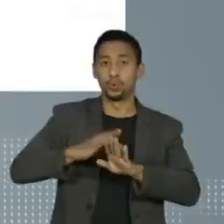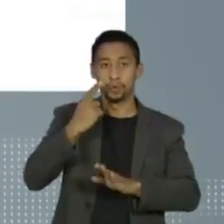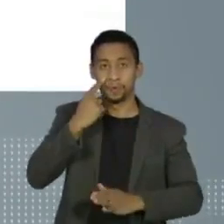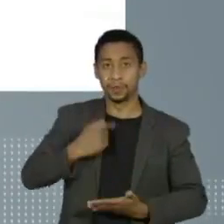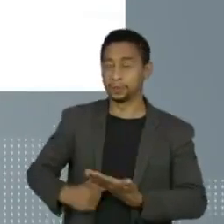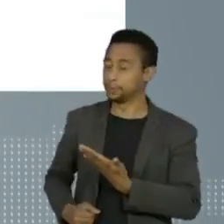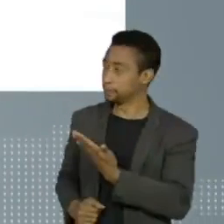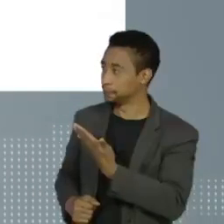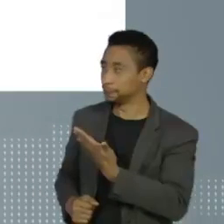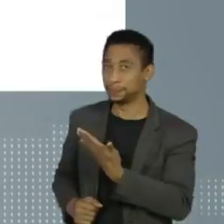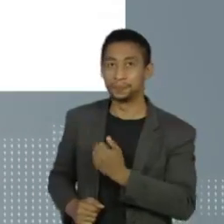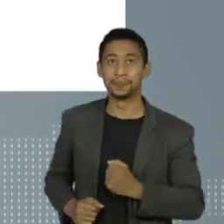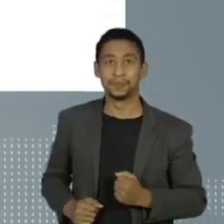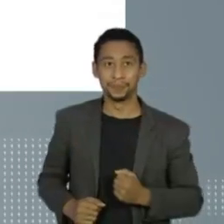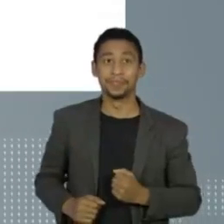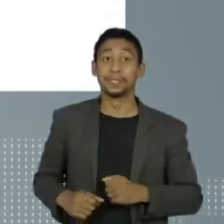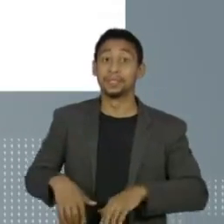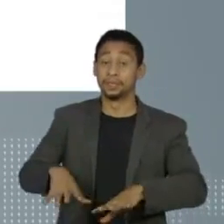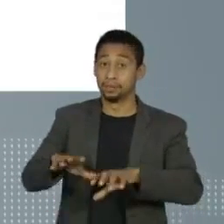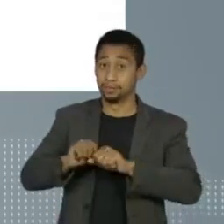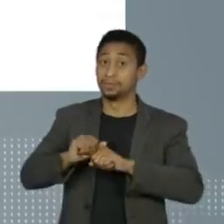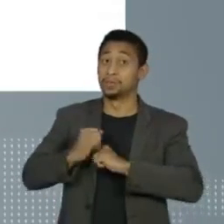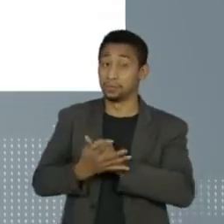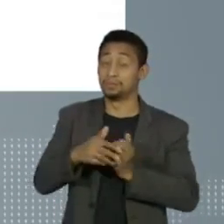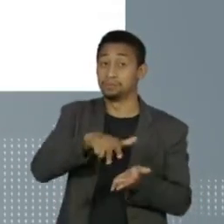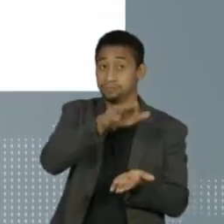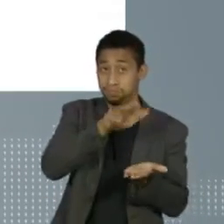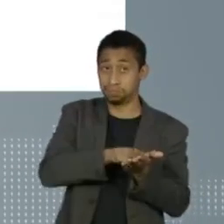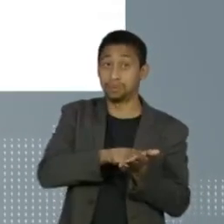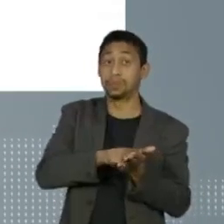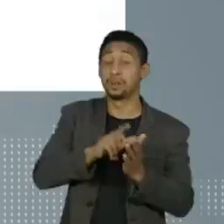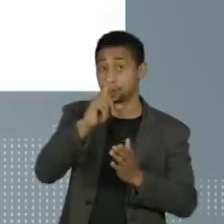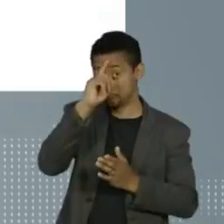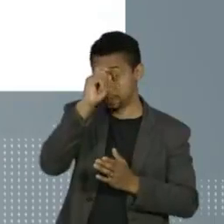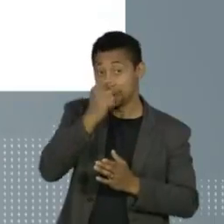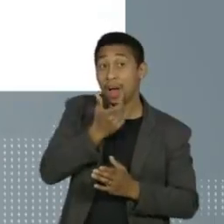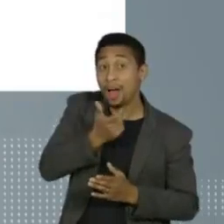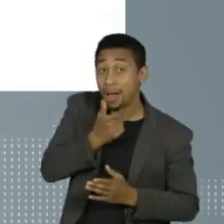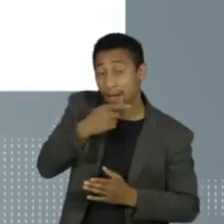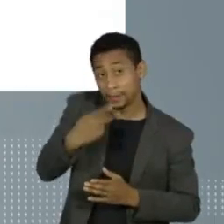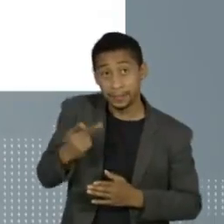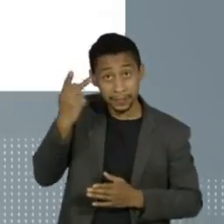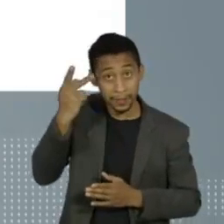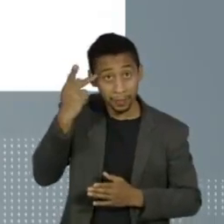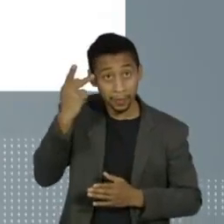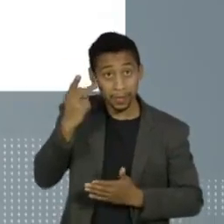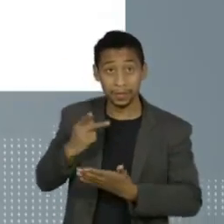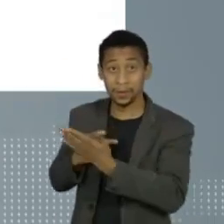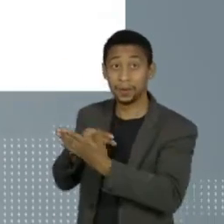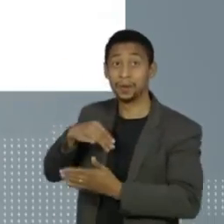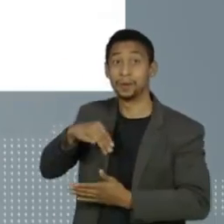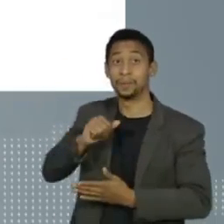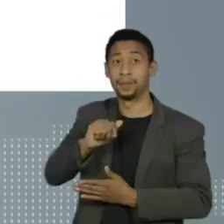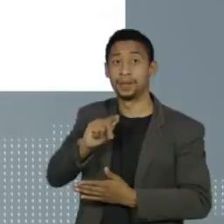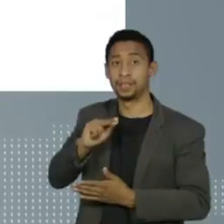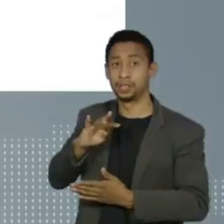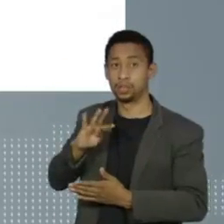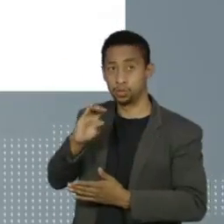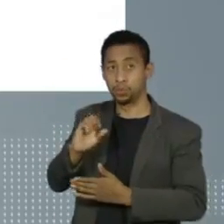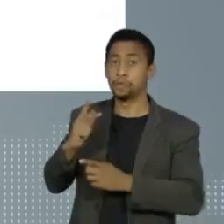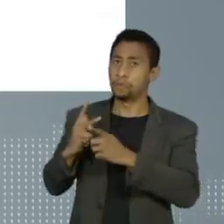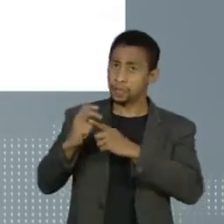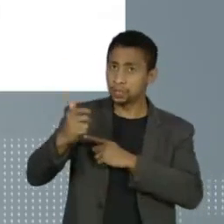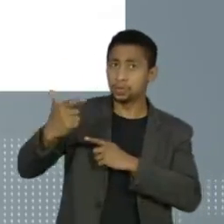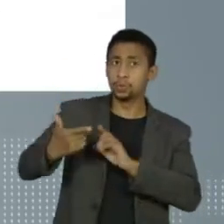eleitos internado com covid-19 na UTI do hospital Albert Einstein em São Paulo magito Vilela do MDB venceu o segundo